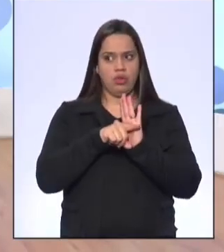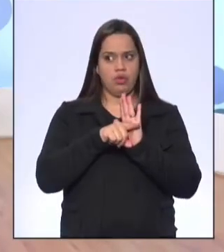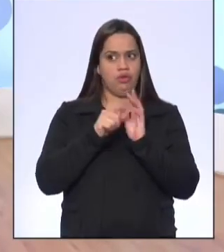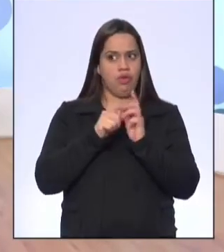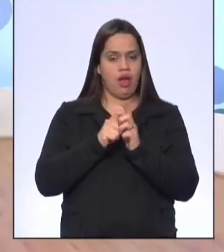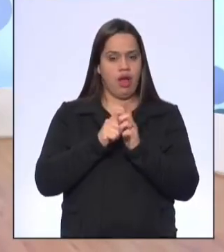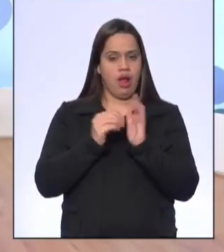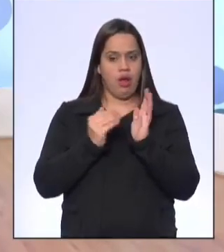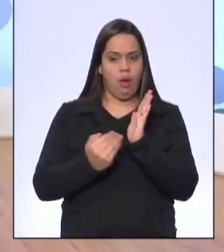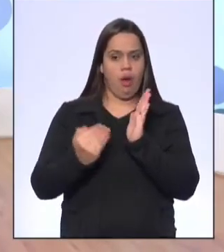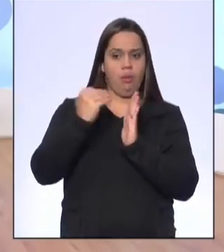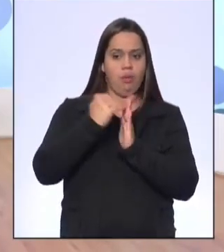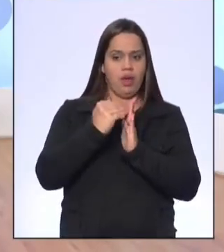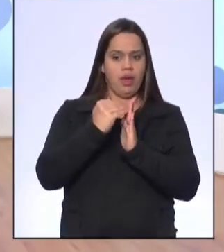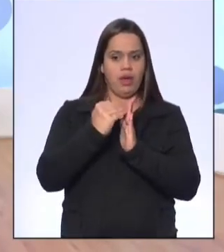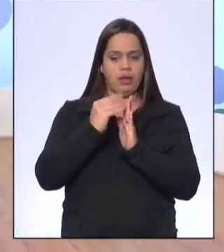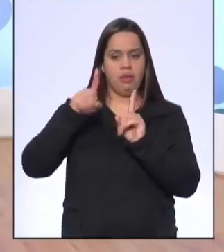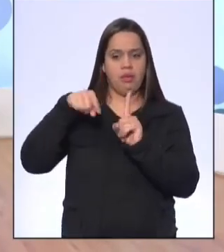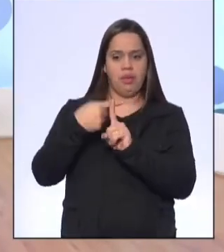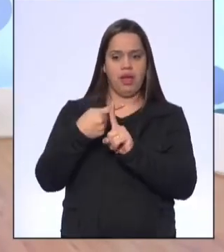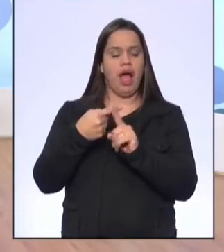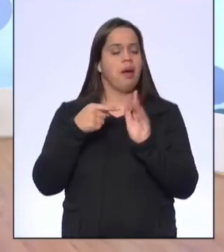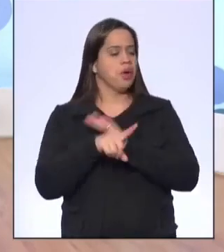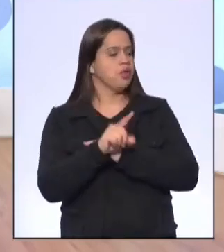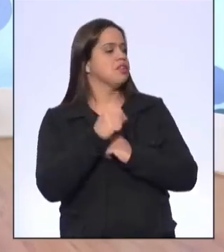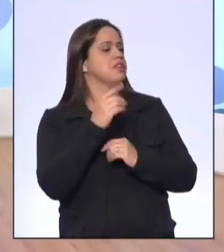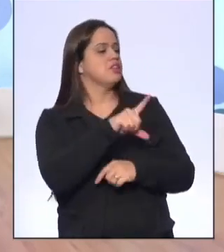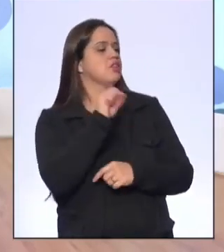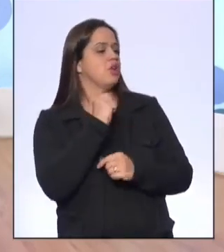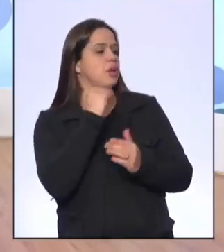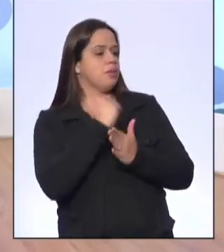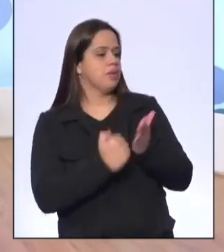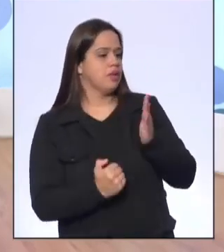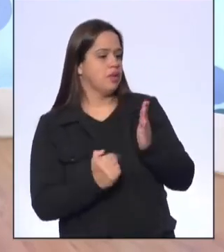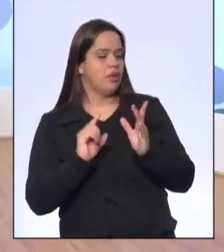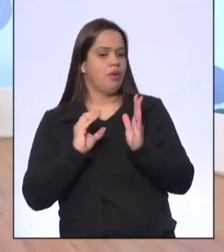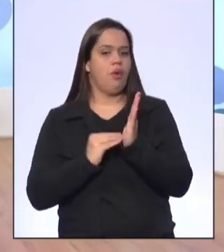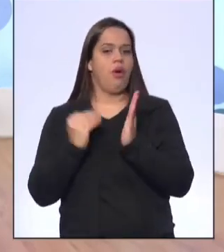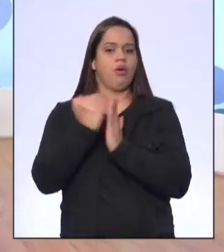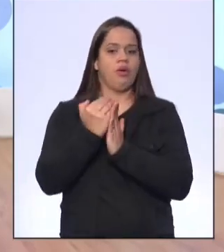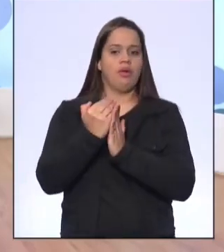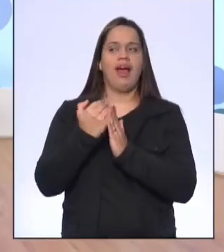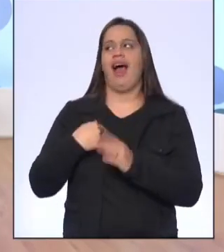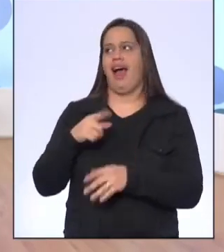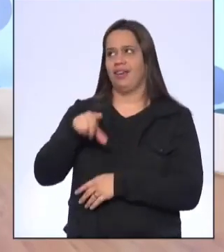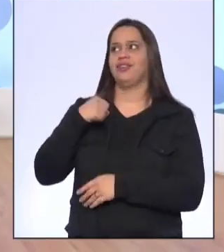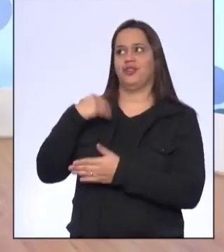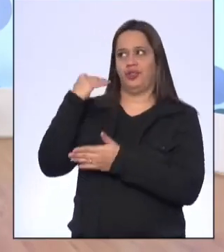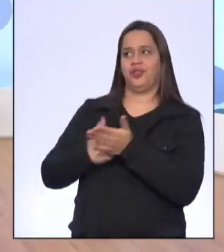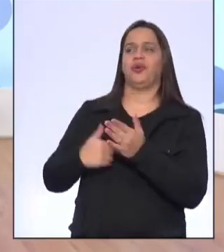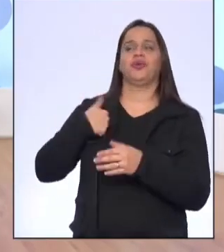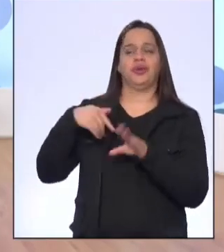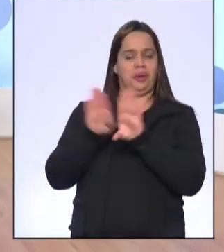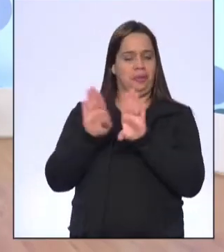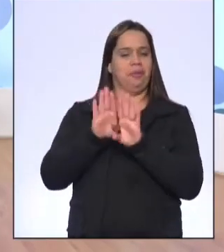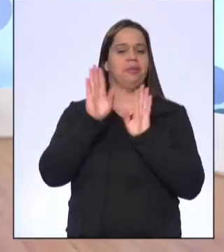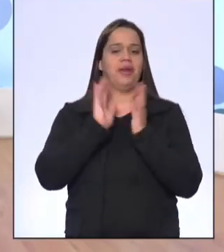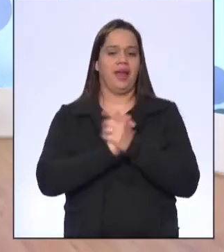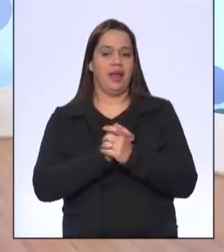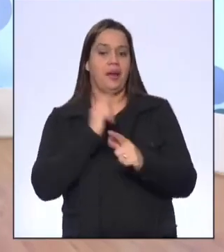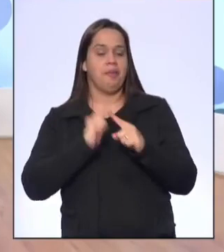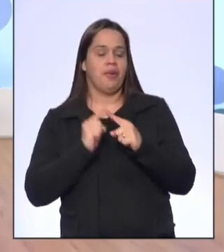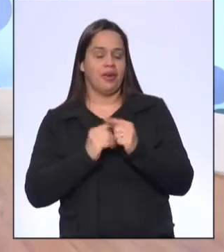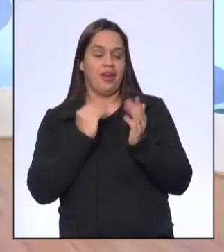aumento? Você acrescenta. O que, que você prefere, aumento ou desconto? Eu prefiro muito o desconto. Eu também. Beleza? Que quando